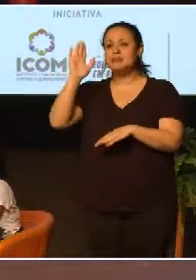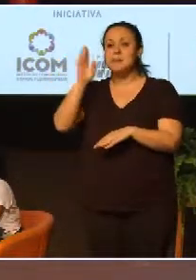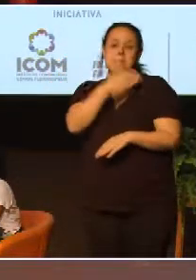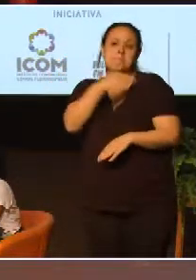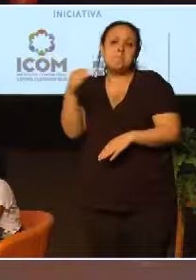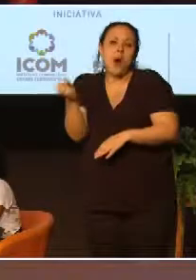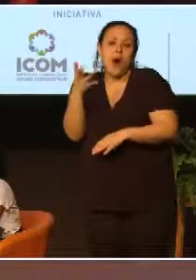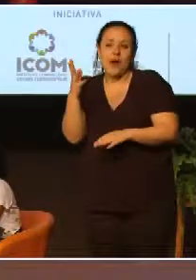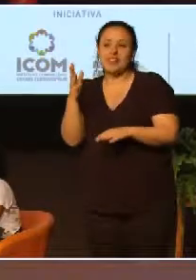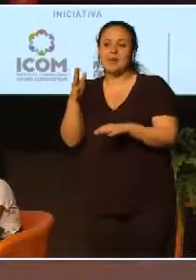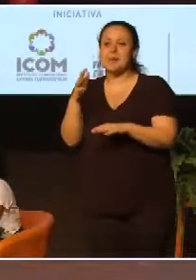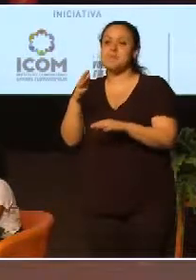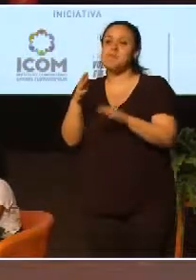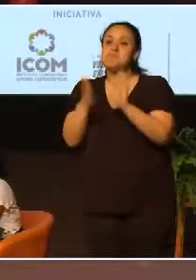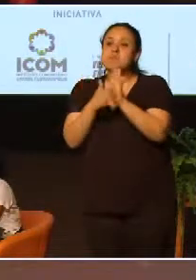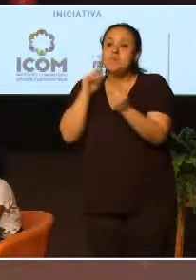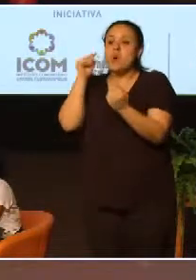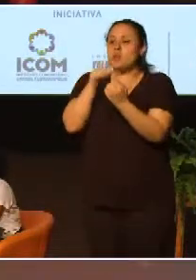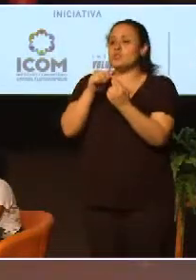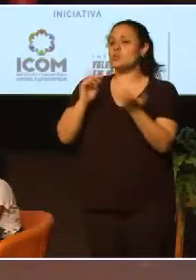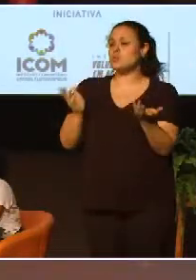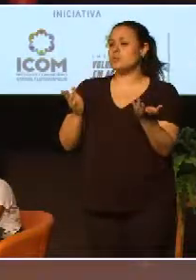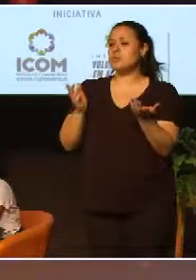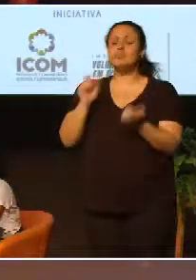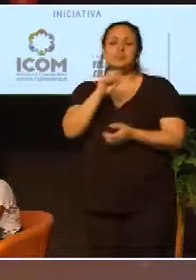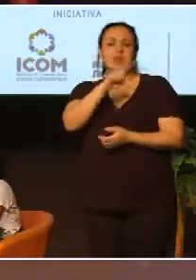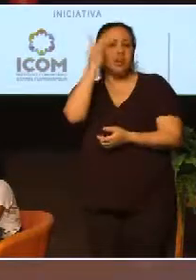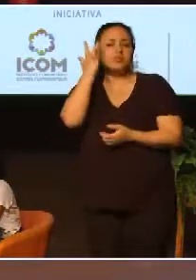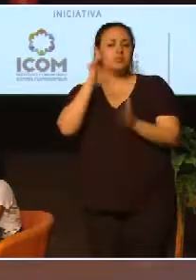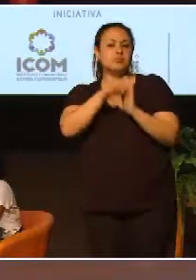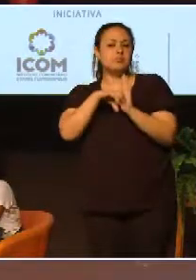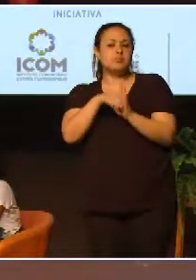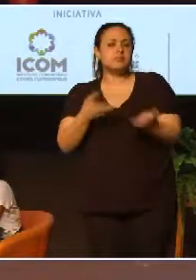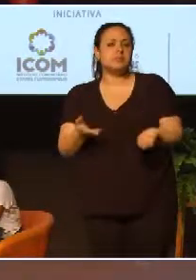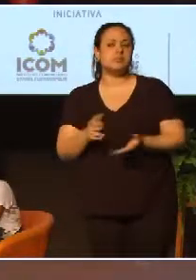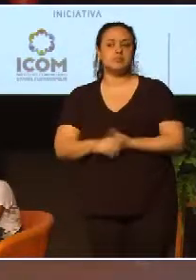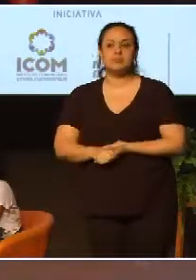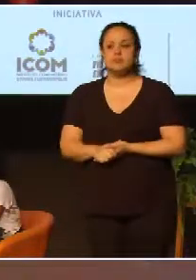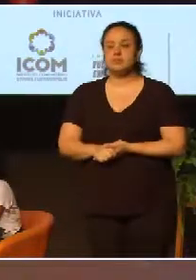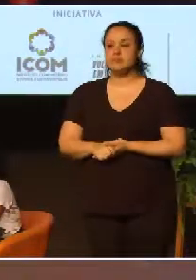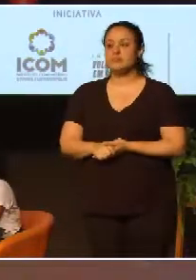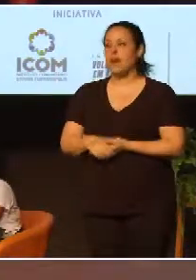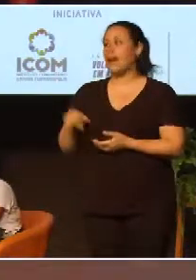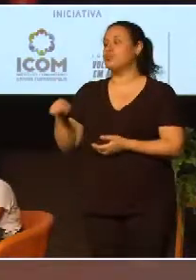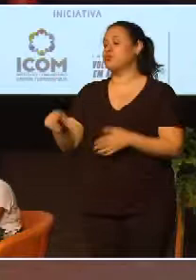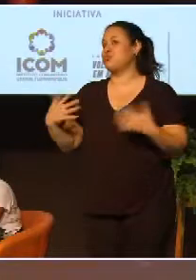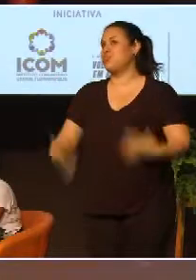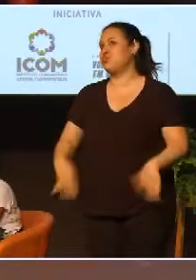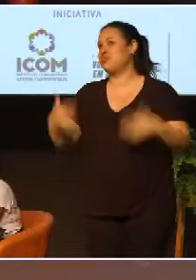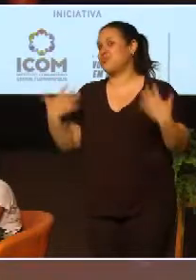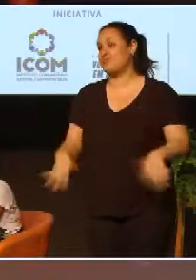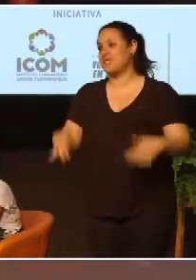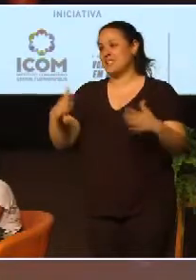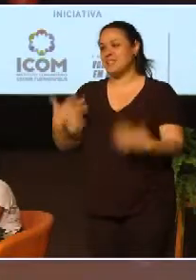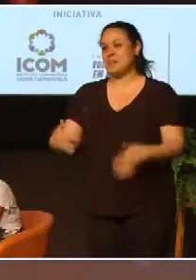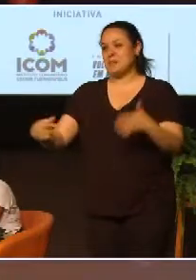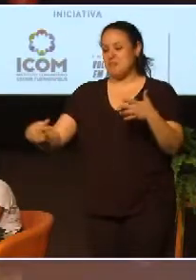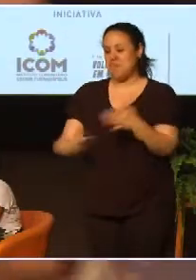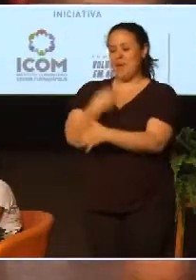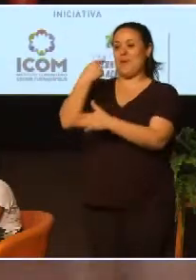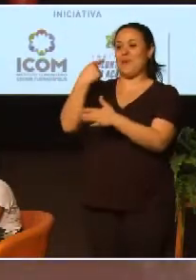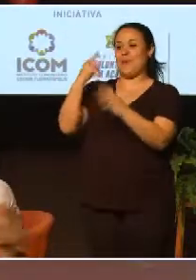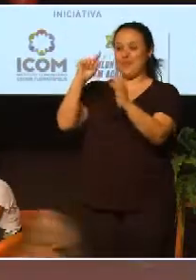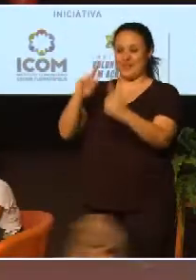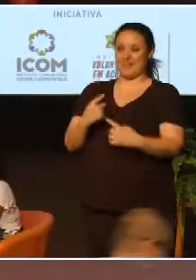queria saber o que significa isso para vocês, propósito. Essa é a pergunta do milhão, né? Outro dia,